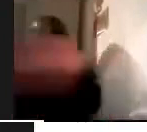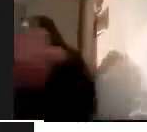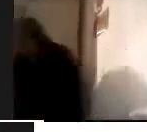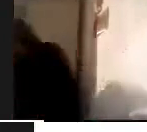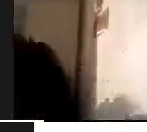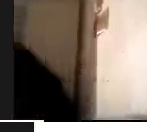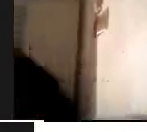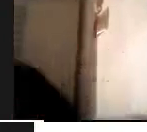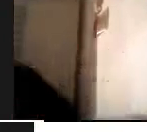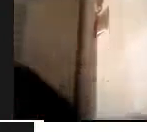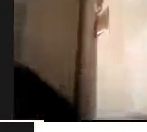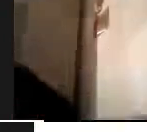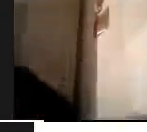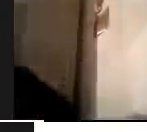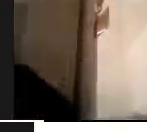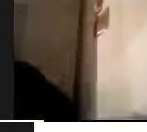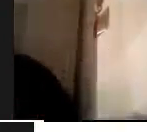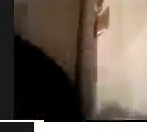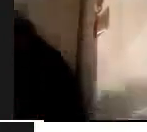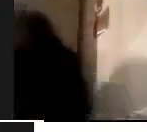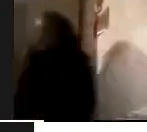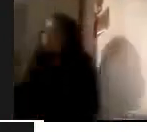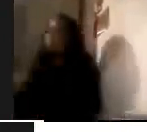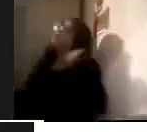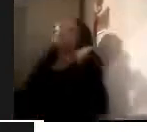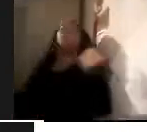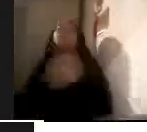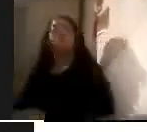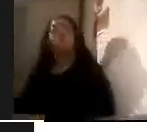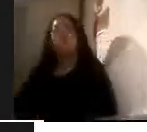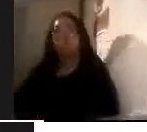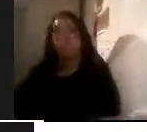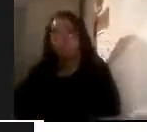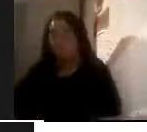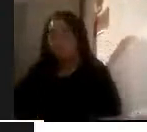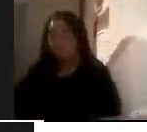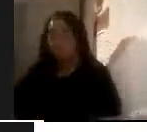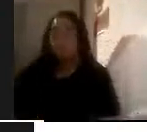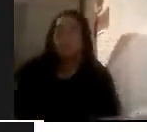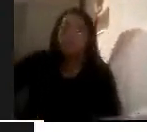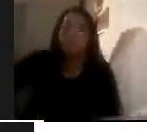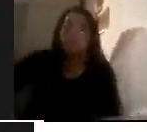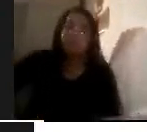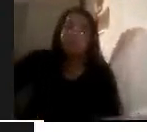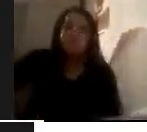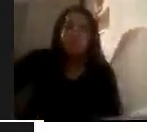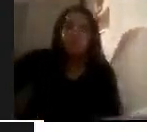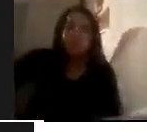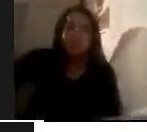mais. Por isso que a gente tem uma conta, inclusive, que a gente faz para ver quanto é que a gente vai dar